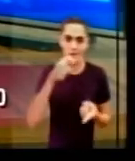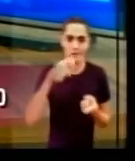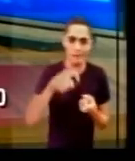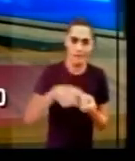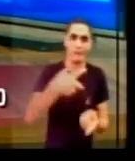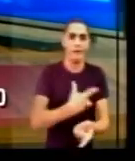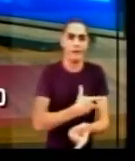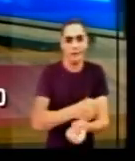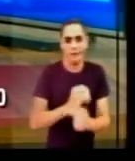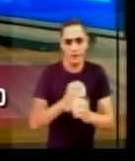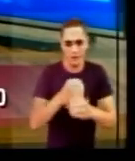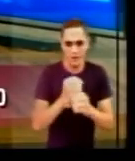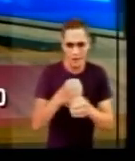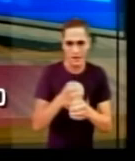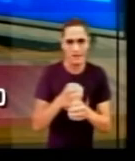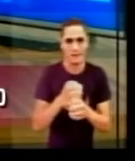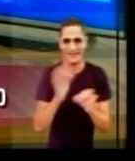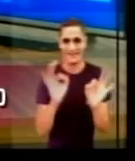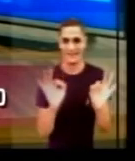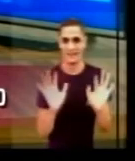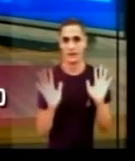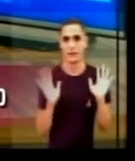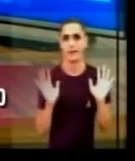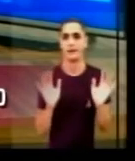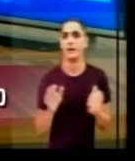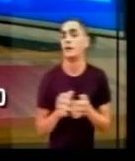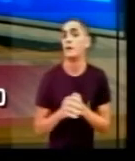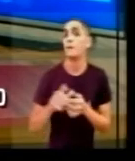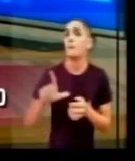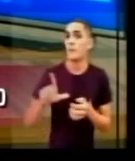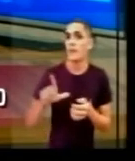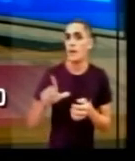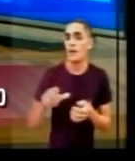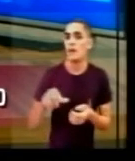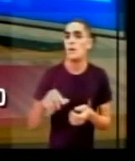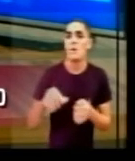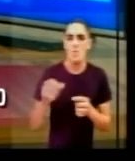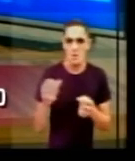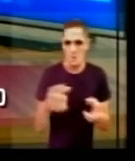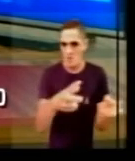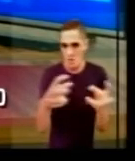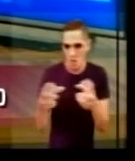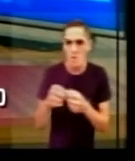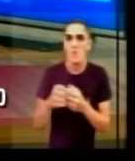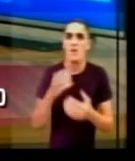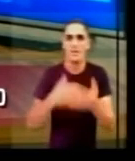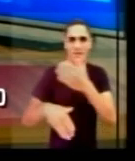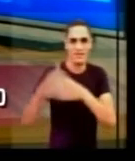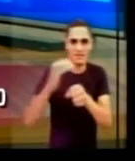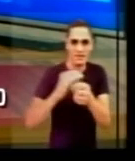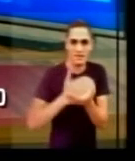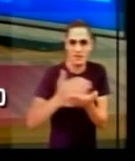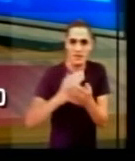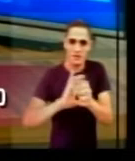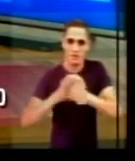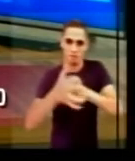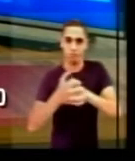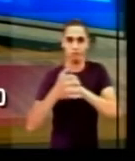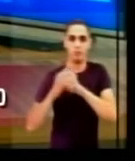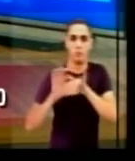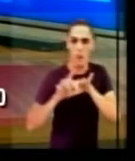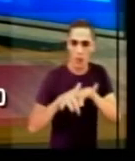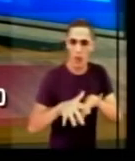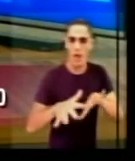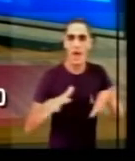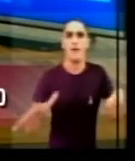vê, em relação às proporções, no começo da epidemia, nós tínhamos muitos casos que